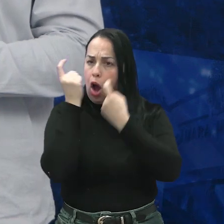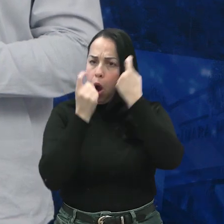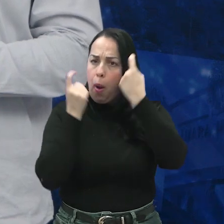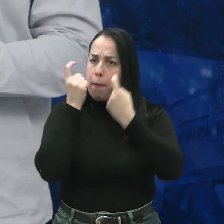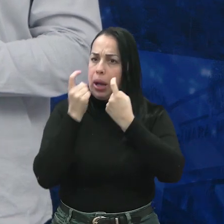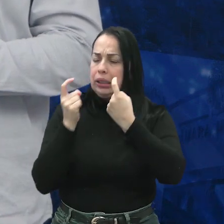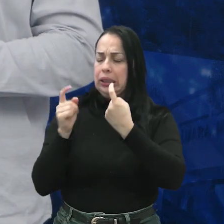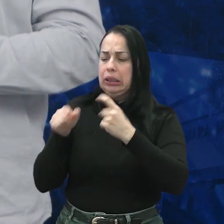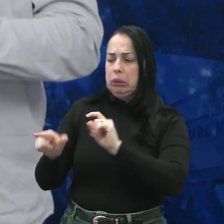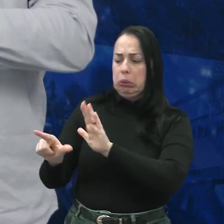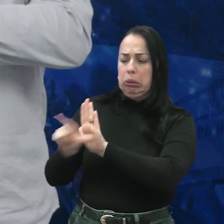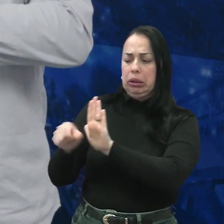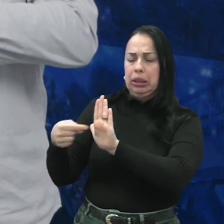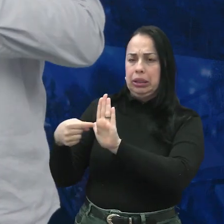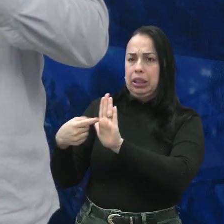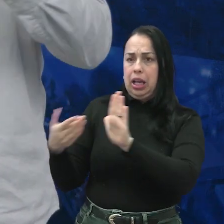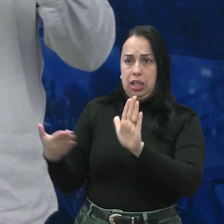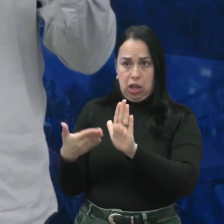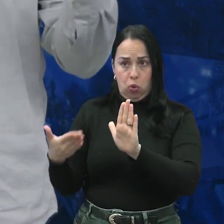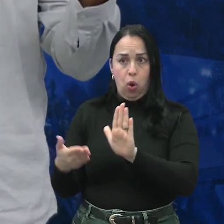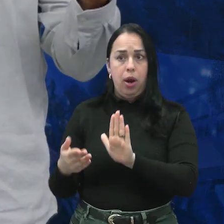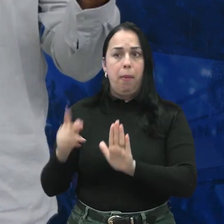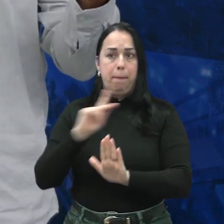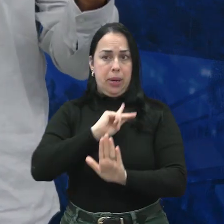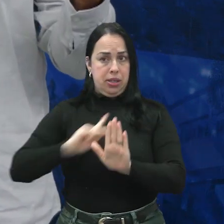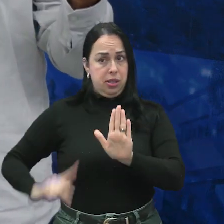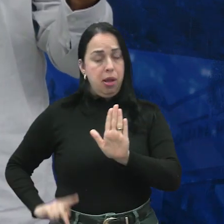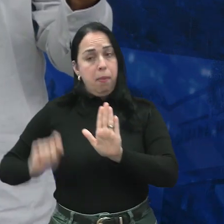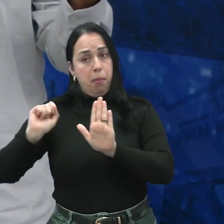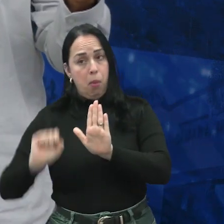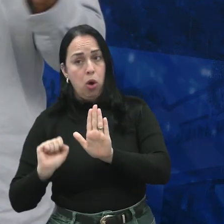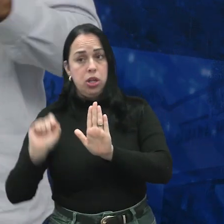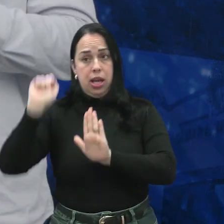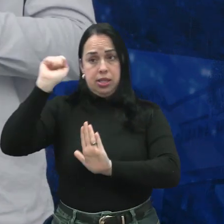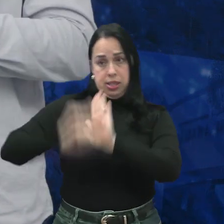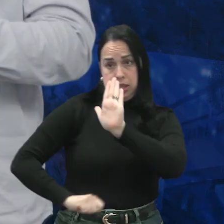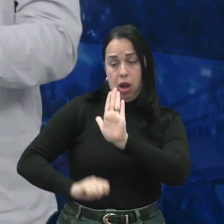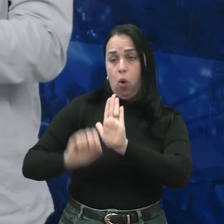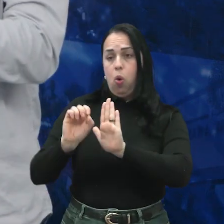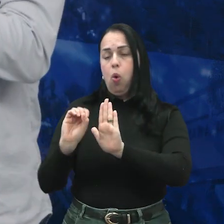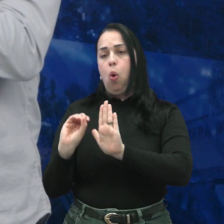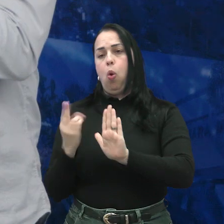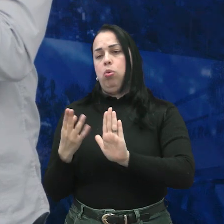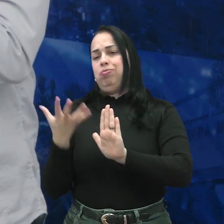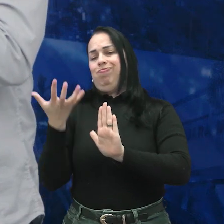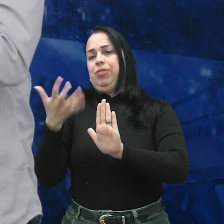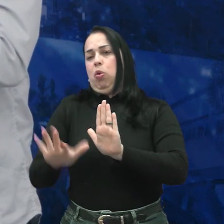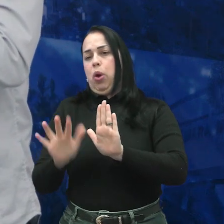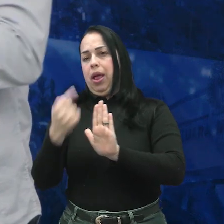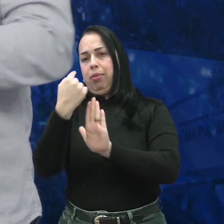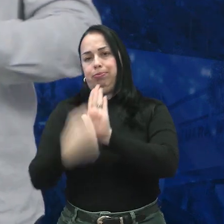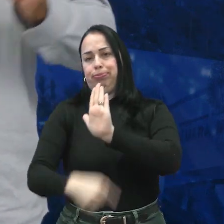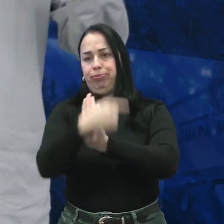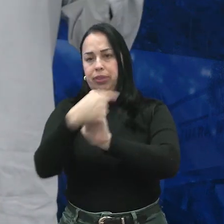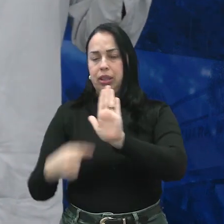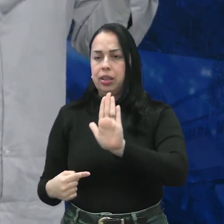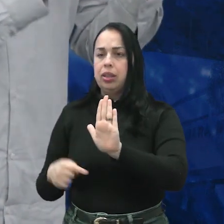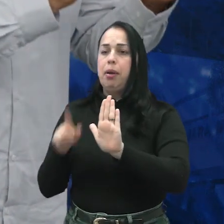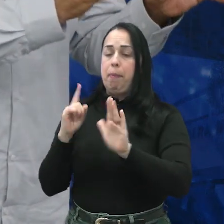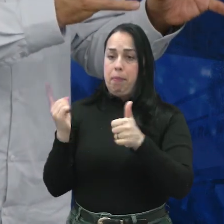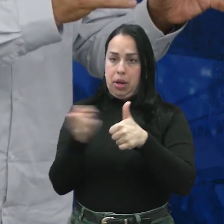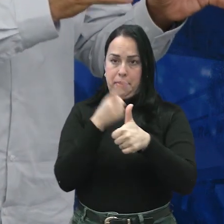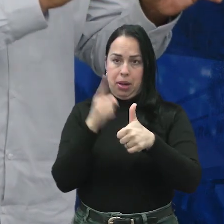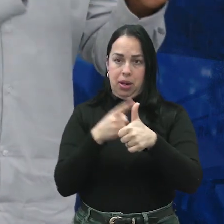essa lei, que agora vai para a sanção do presidente, ou não, porque é assim que acontece. O rito processual é esse. Passa-se